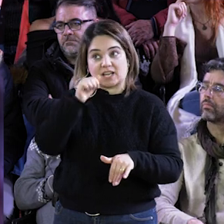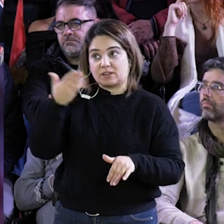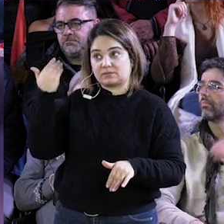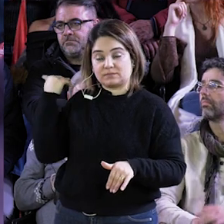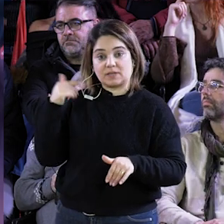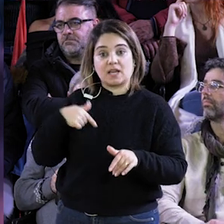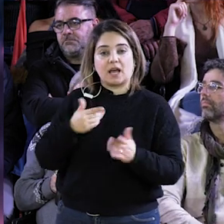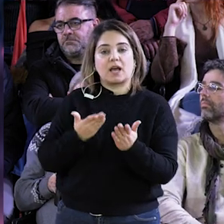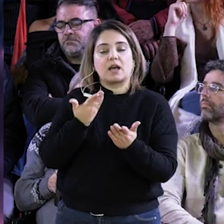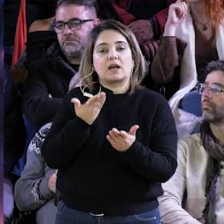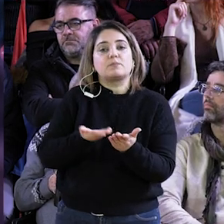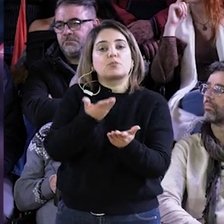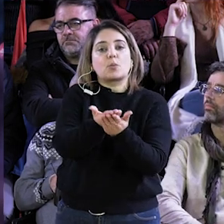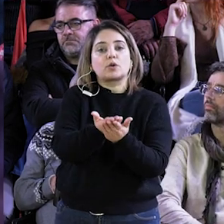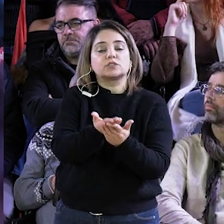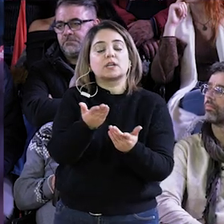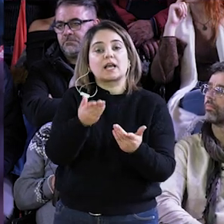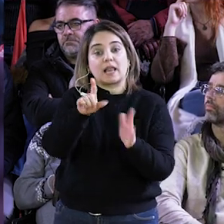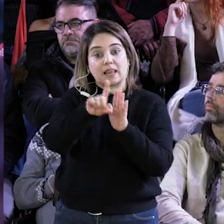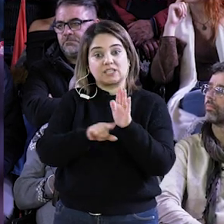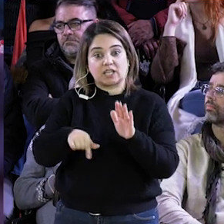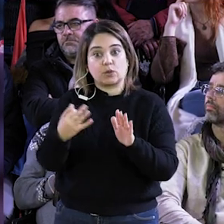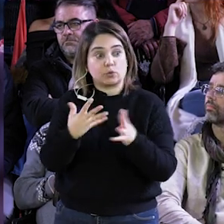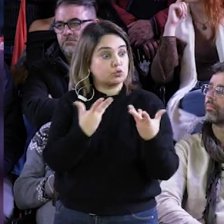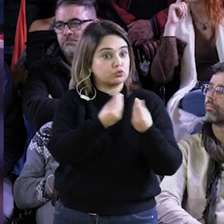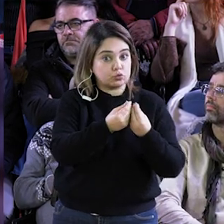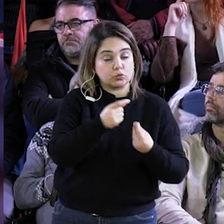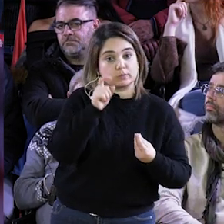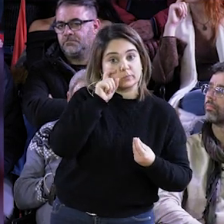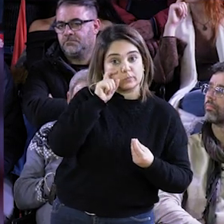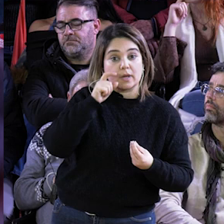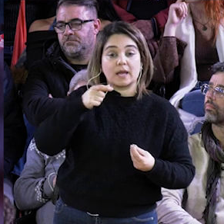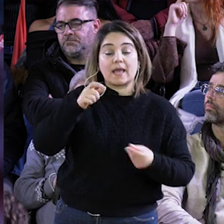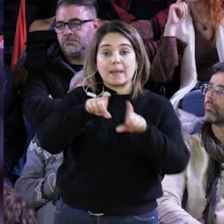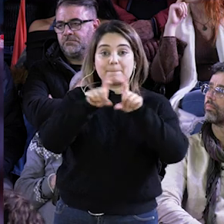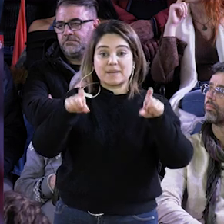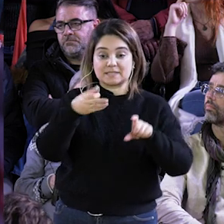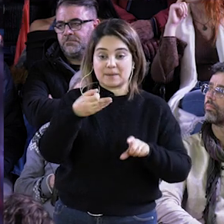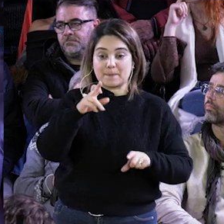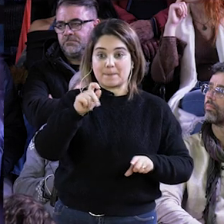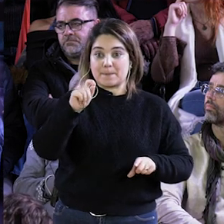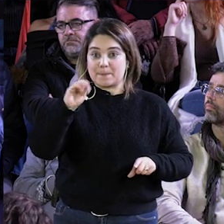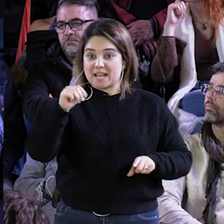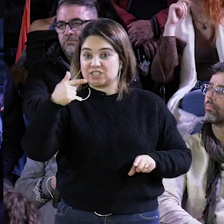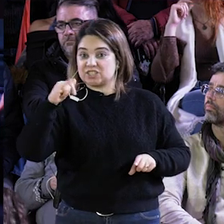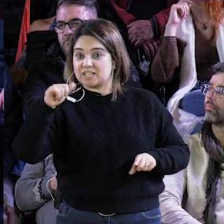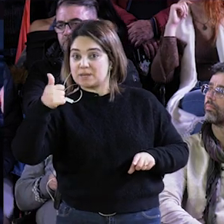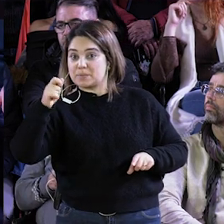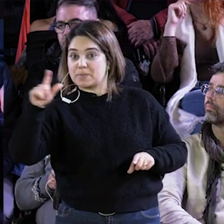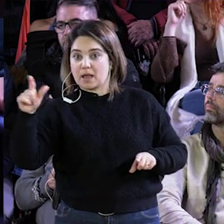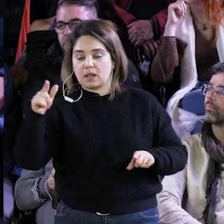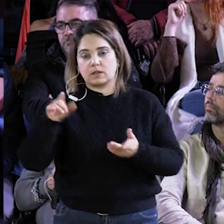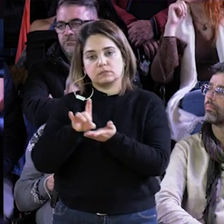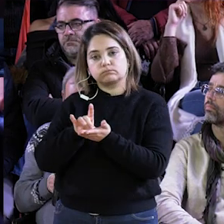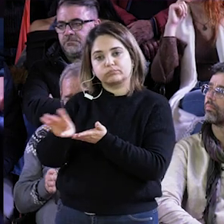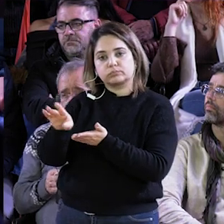Porto, estivemos frente à Câmara com os vigilantes dos espaços municipais. A Prestibel tinha acabado de ganhar o concurso e quis desfazer-se